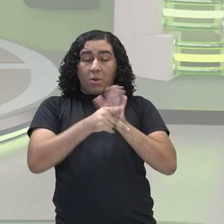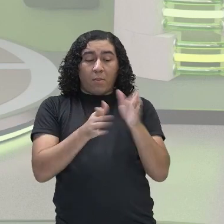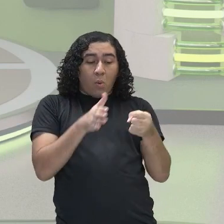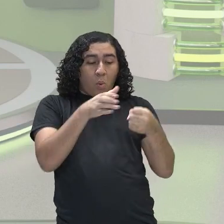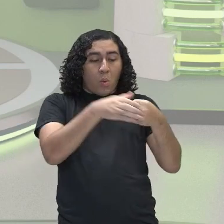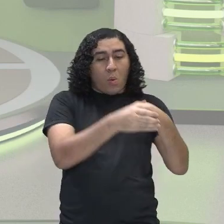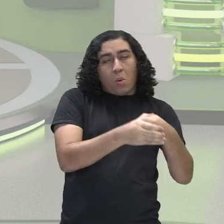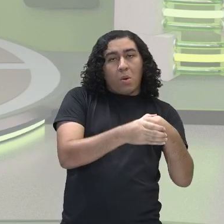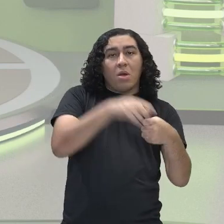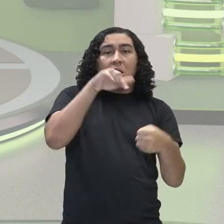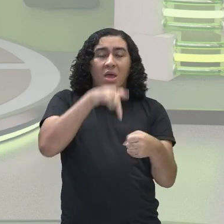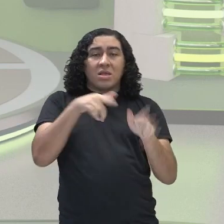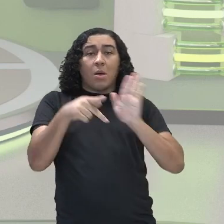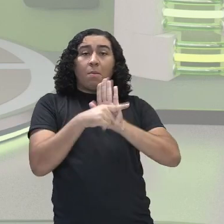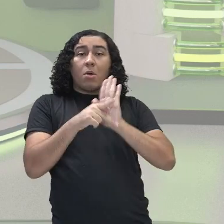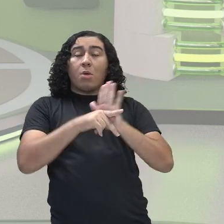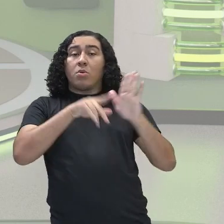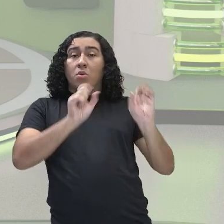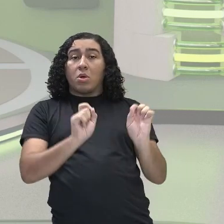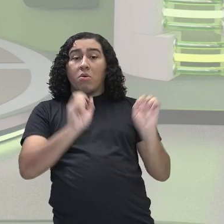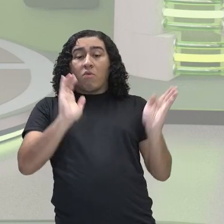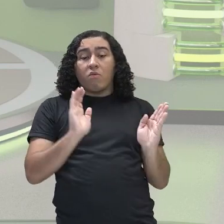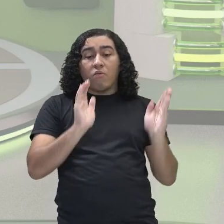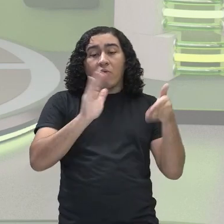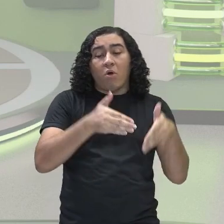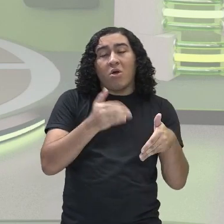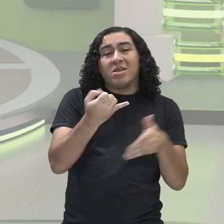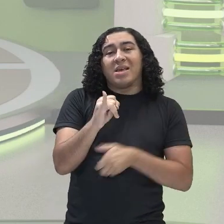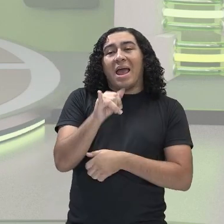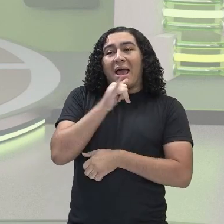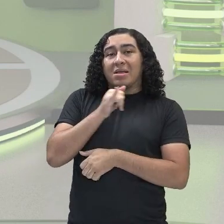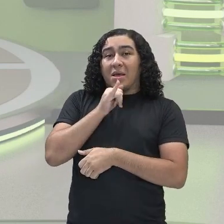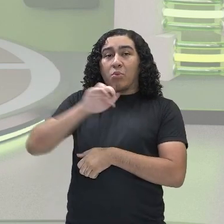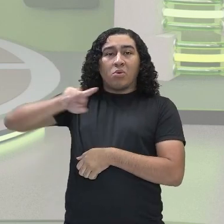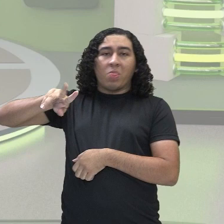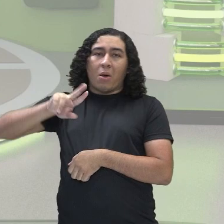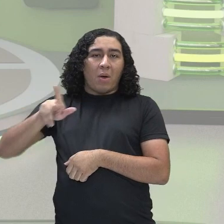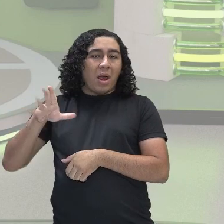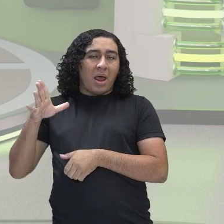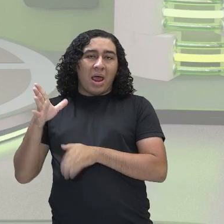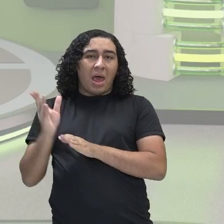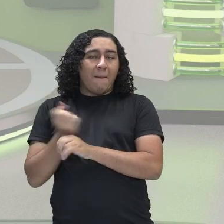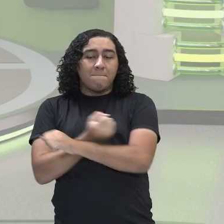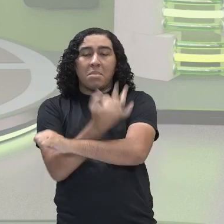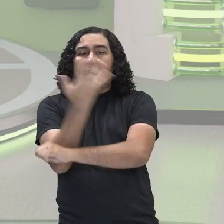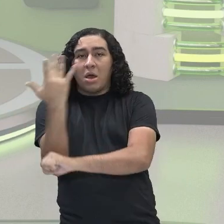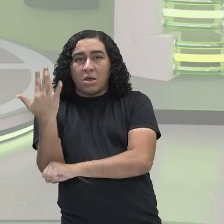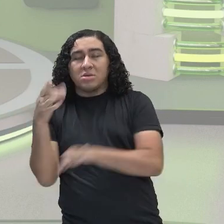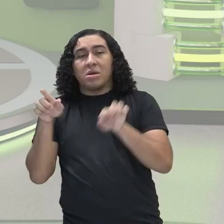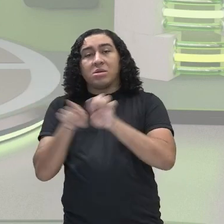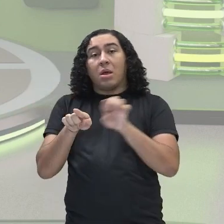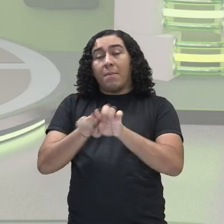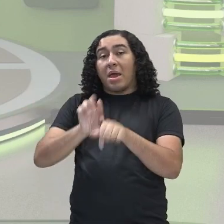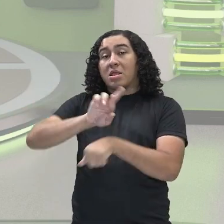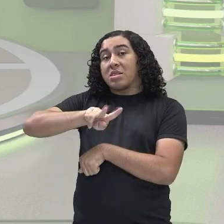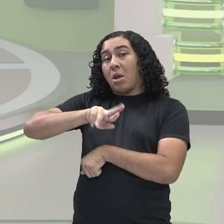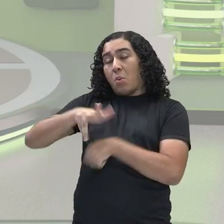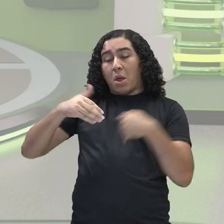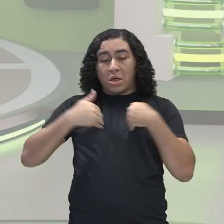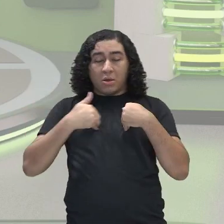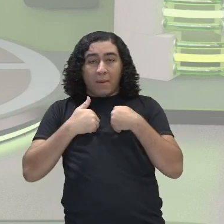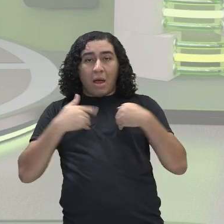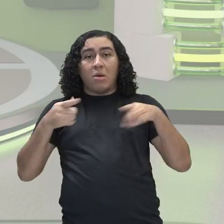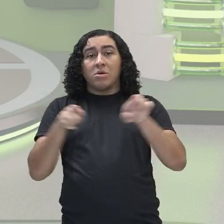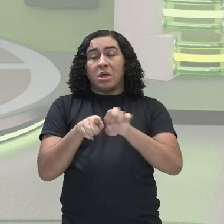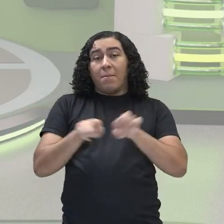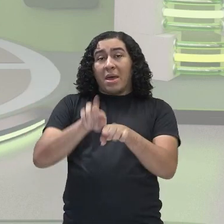é um reino específico para organismos que não se encaixam nem na categoria de plantas, nem na categoria de animais, nem